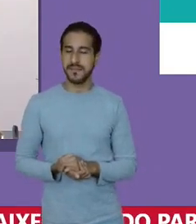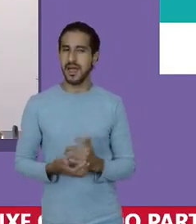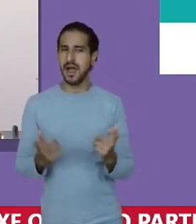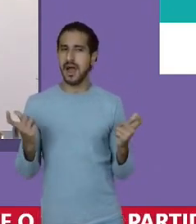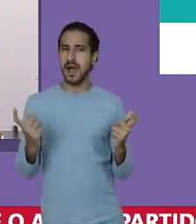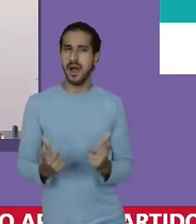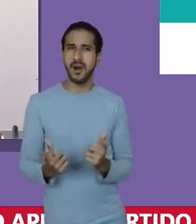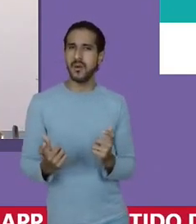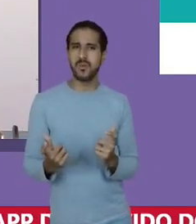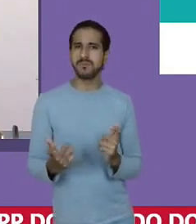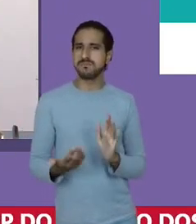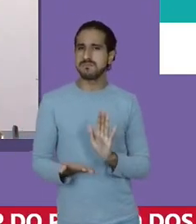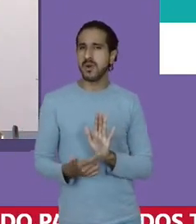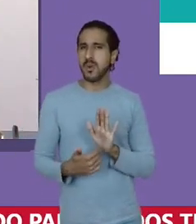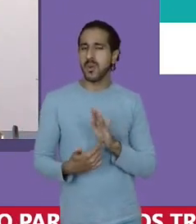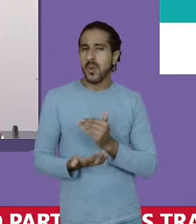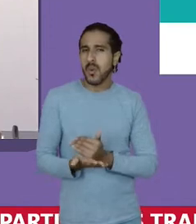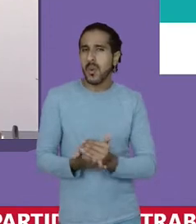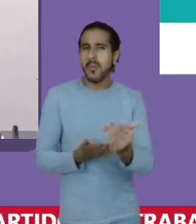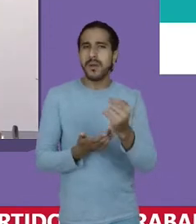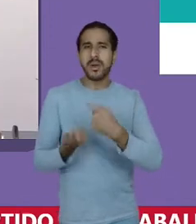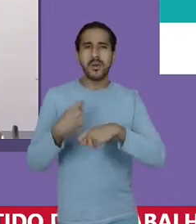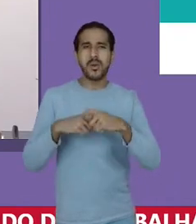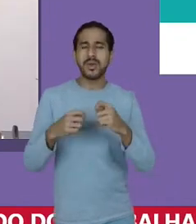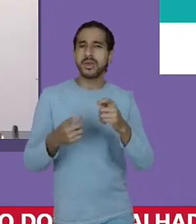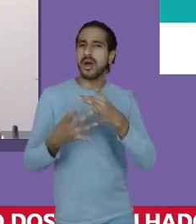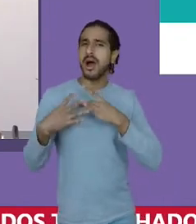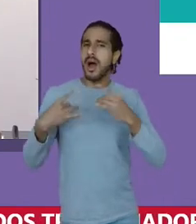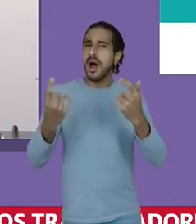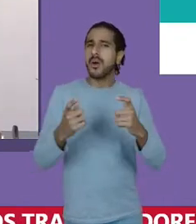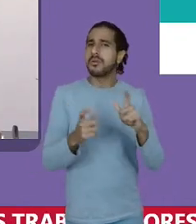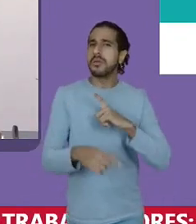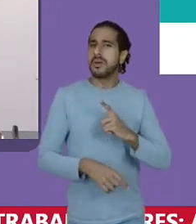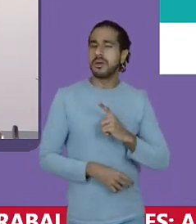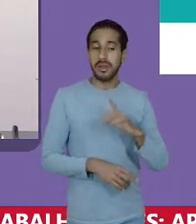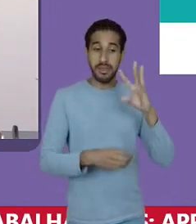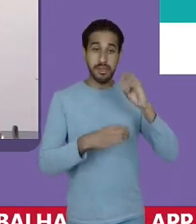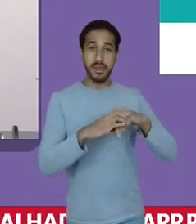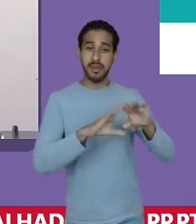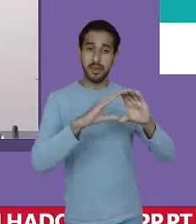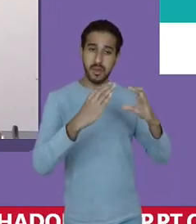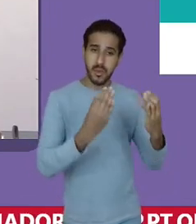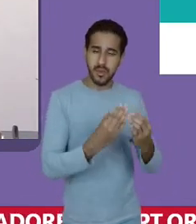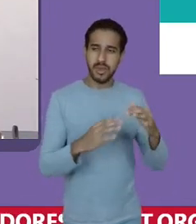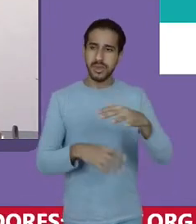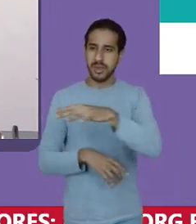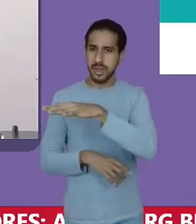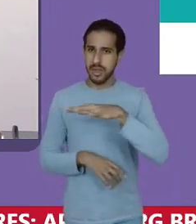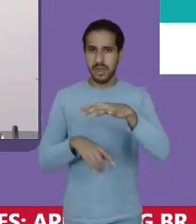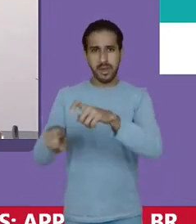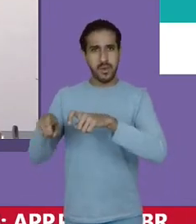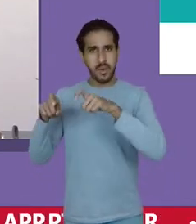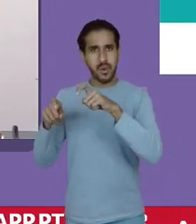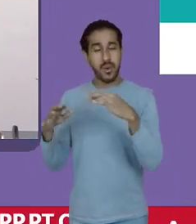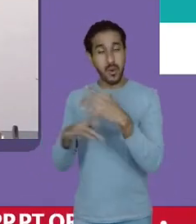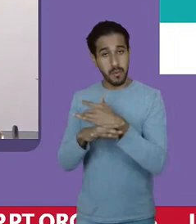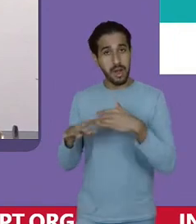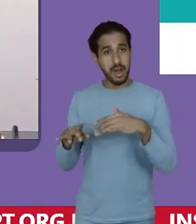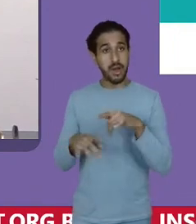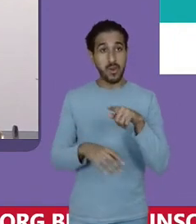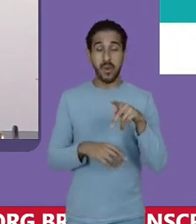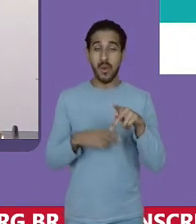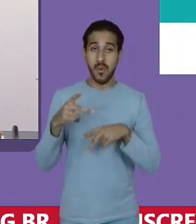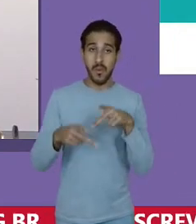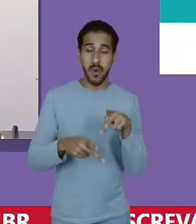Onde é que então se materializa a economia solidária? Nas comunidades, nos espaços rurais e urbanos, onde